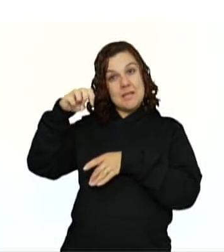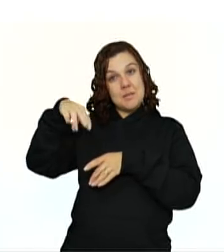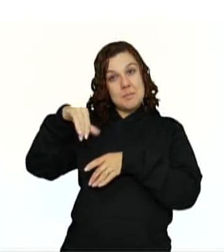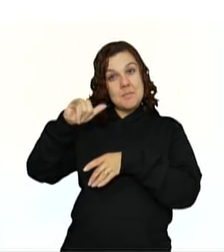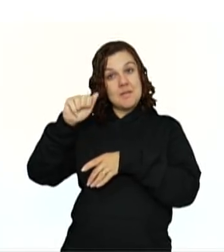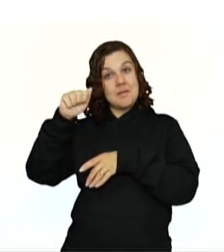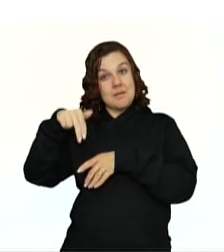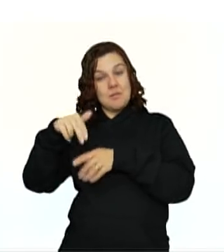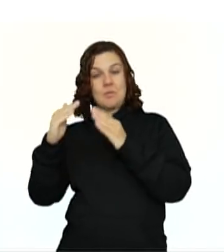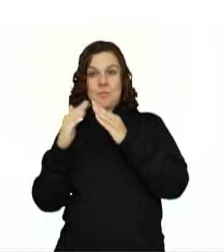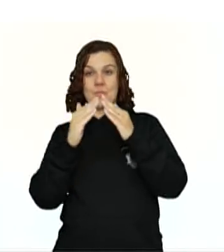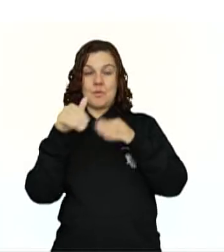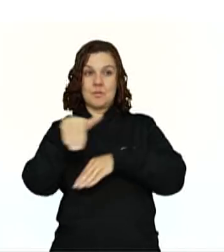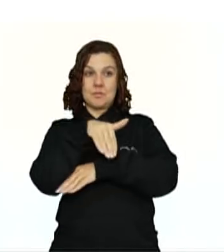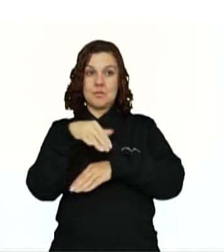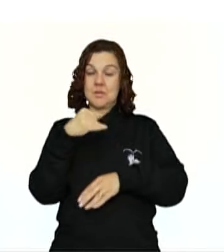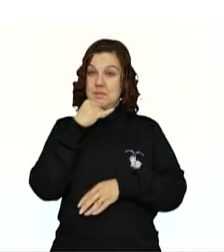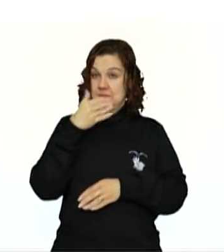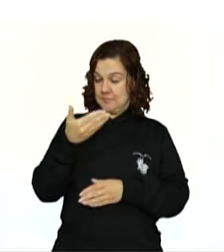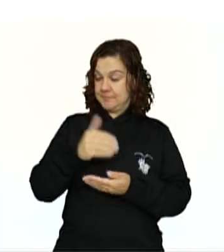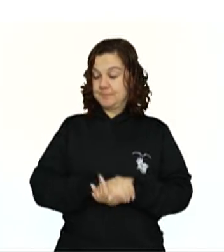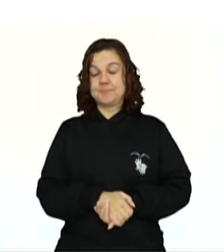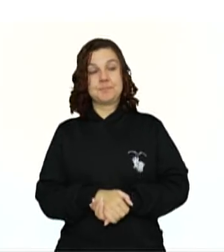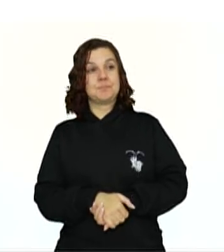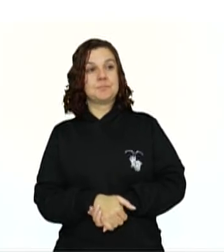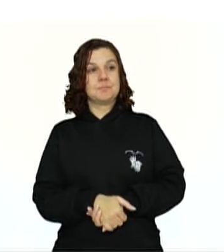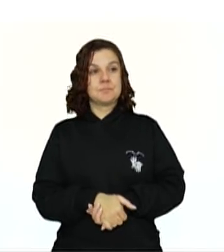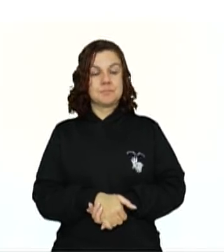de rua. Por exemplo, né?